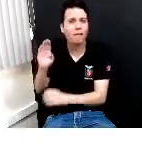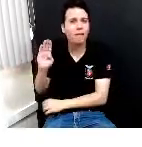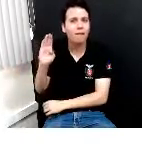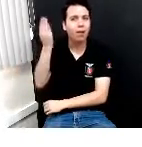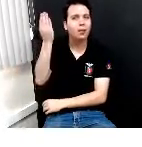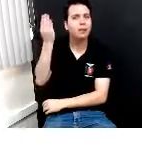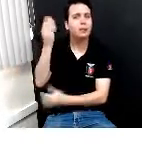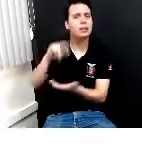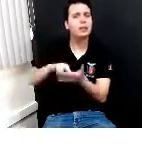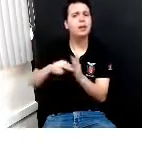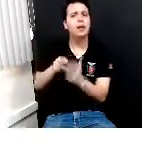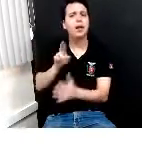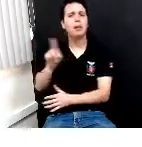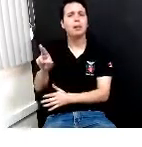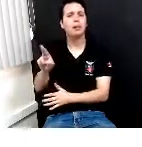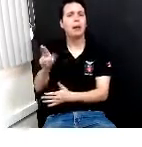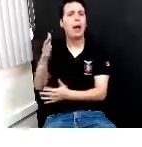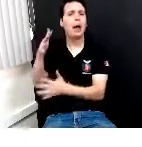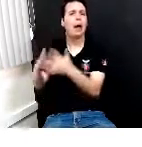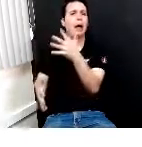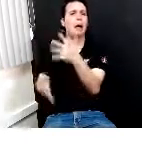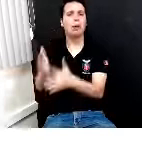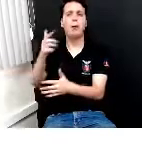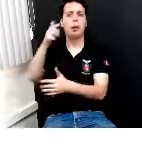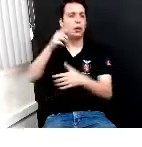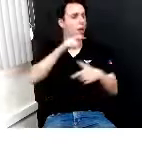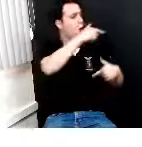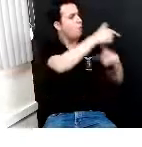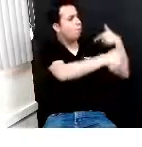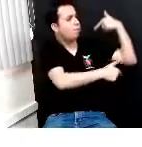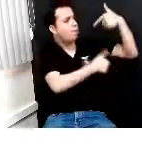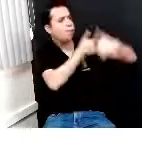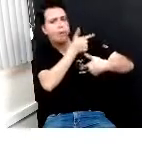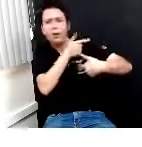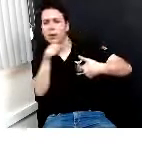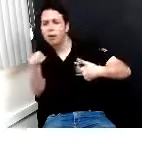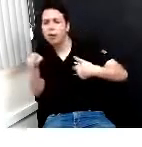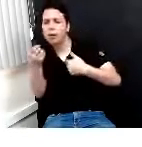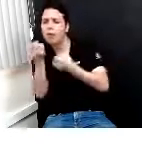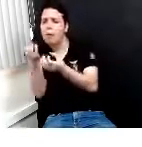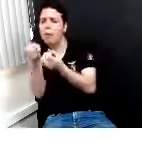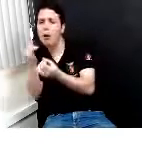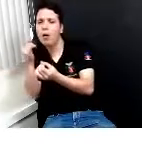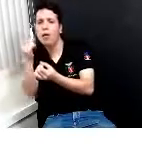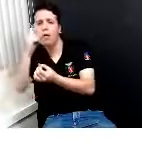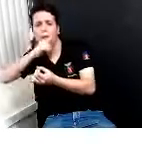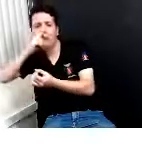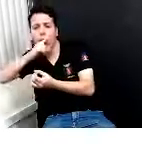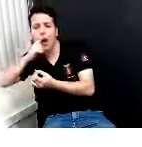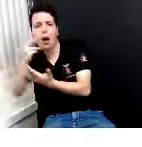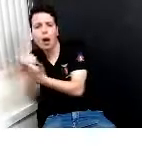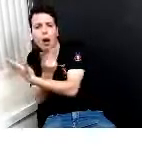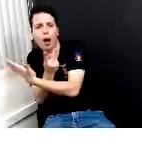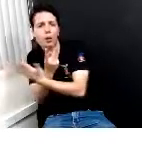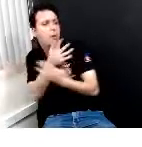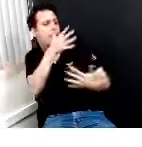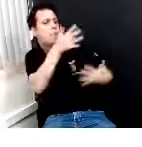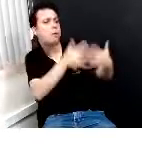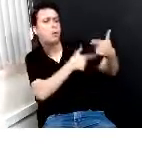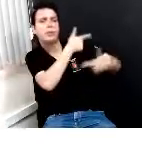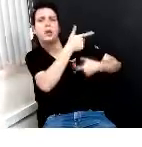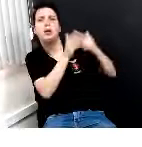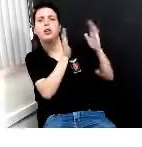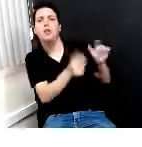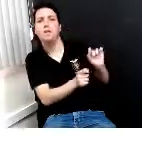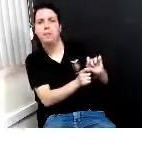acaba representando um desserviço para todo um trabalho realizado, porque ela pode potencializar aquilo que a gente trabalha para minimizar, né? Então,